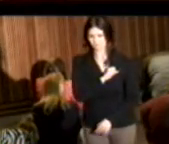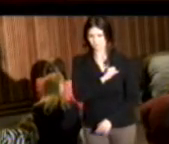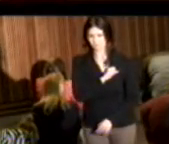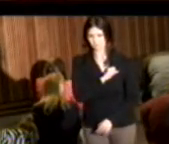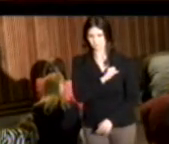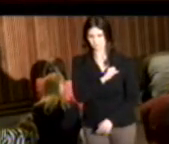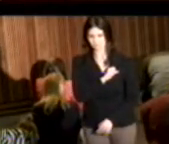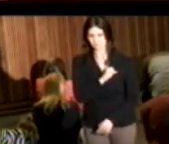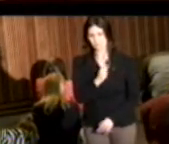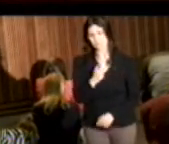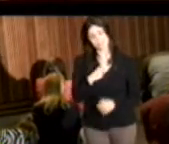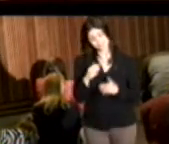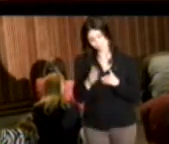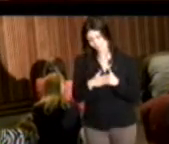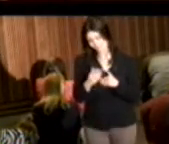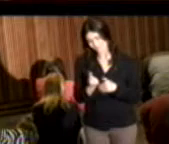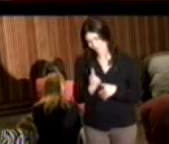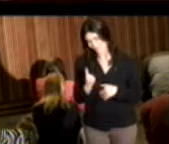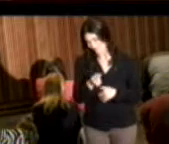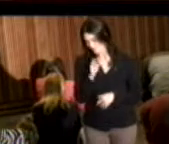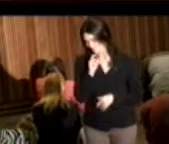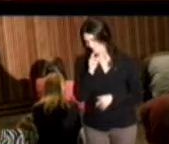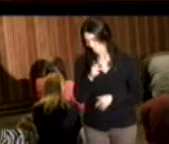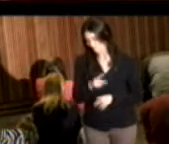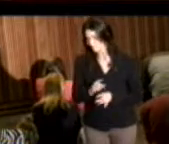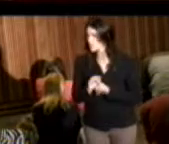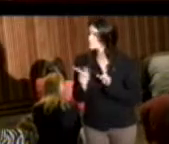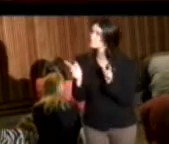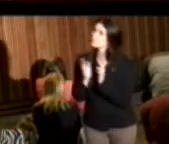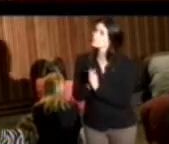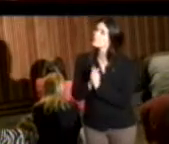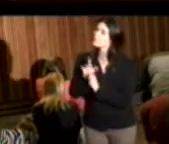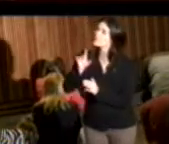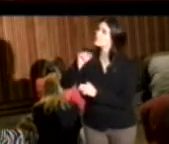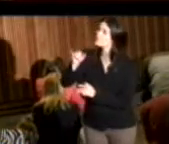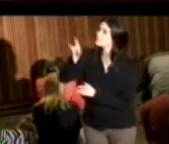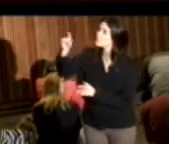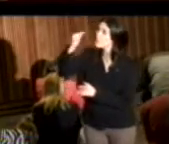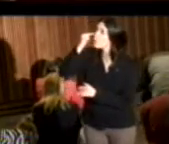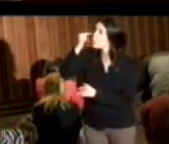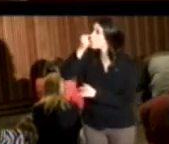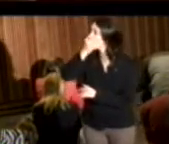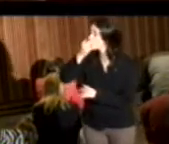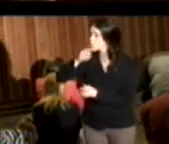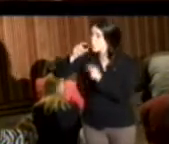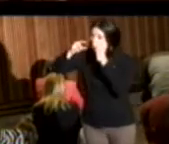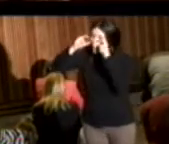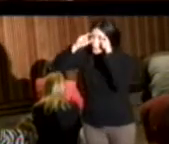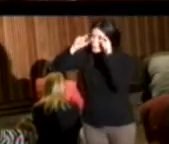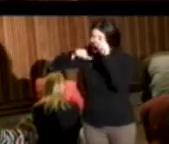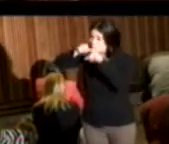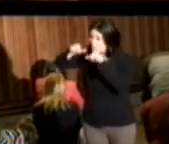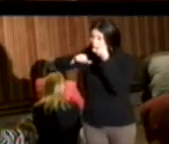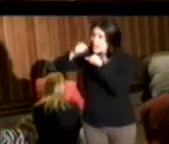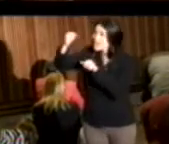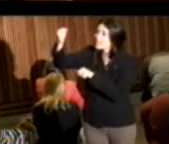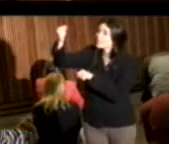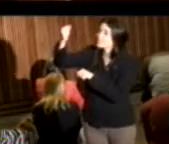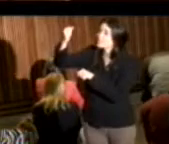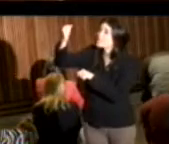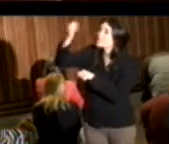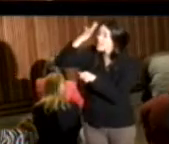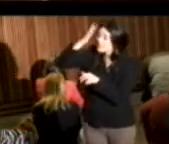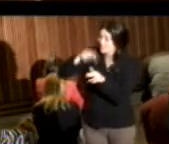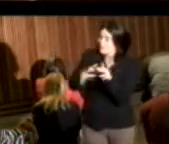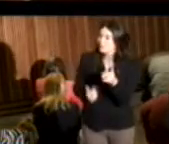e eu não vou conseguir se o Senhor não mudar os meus olhos, e se o Senhor não derramar graça sobre a minha vida.